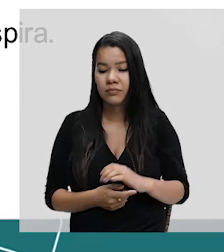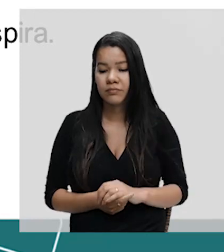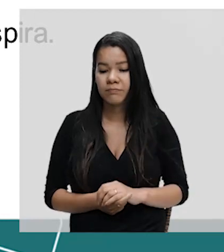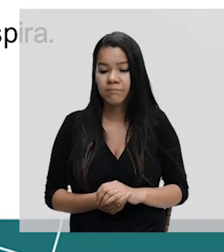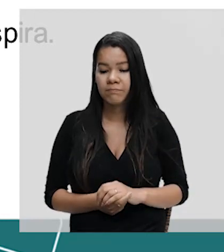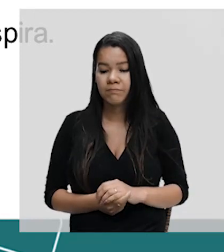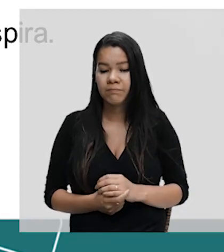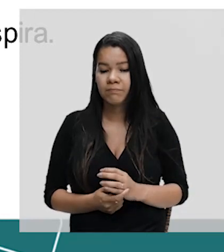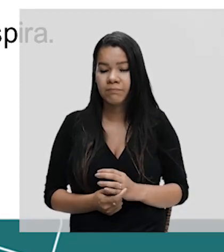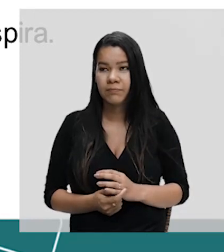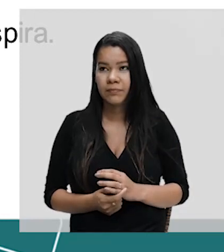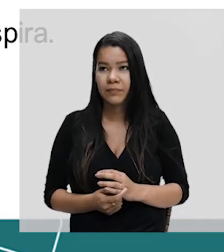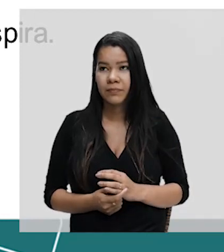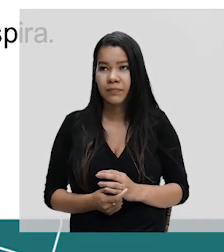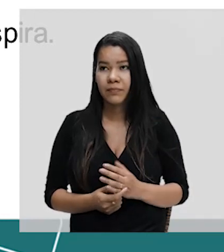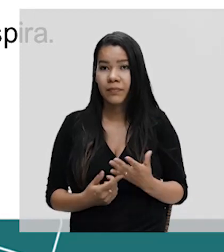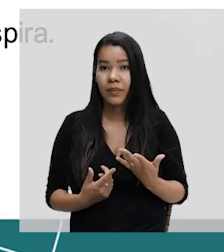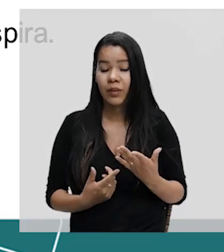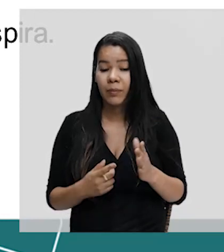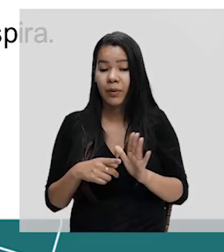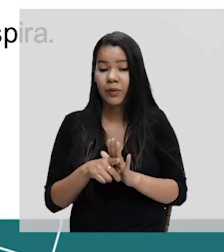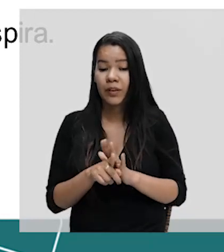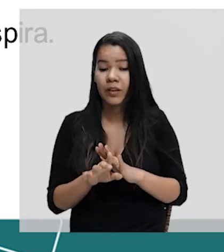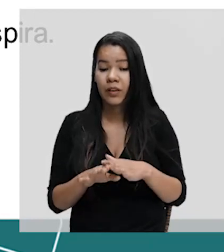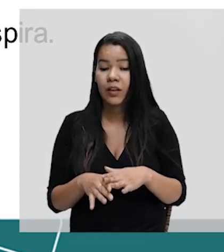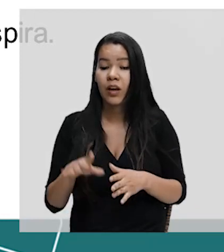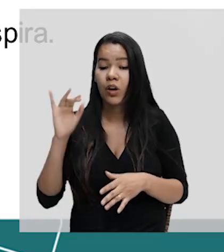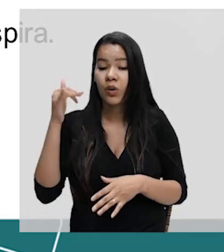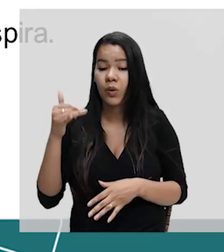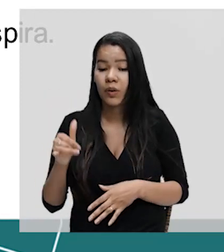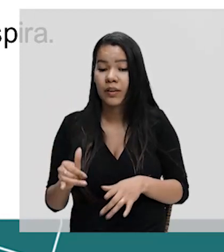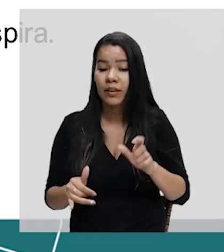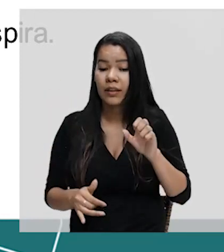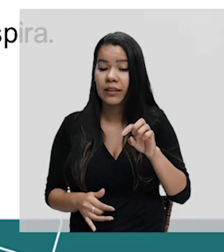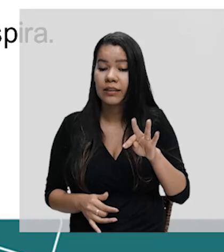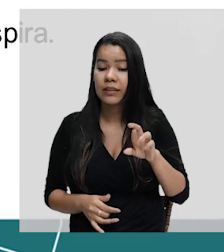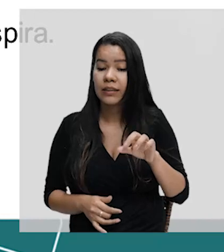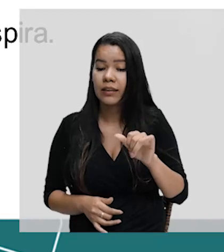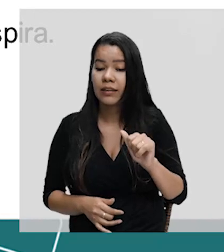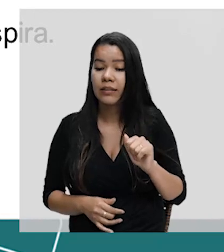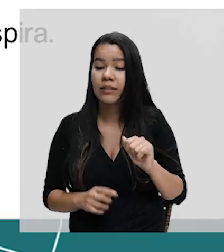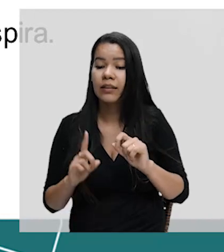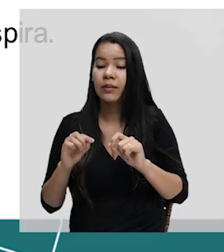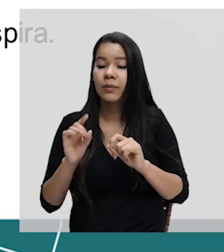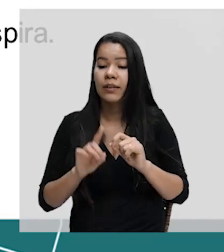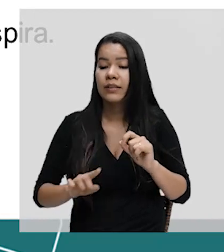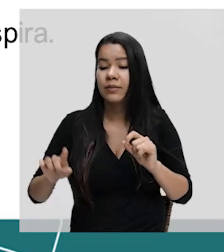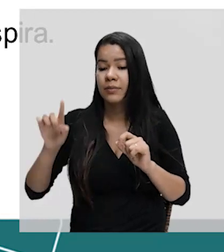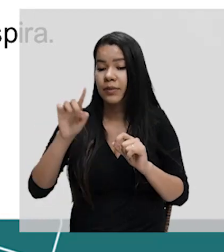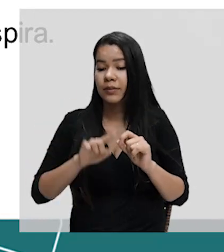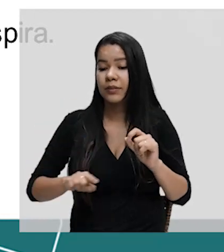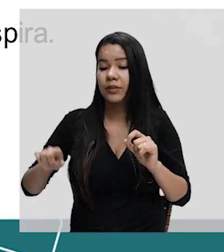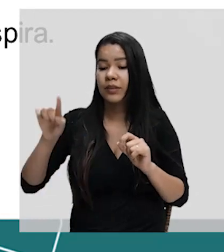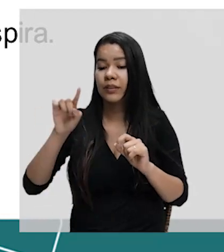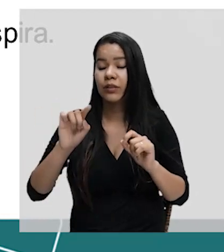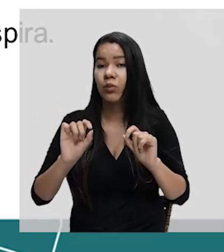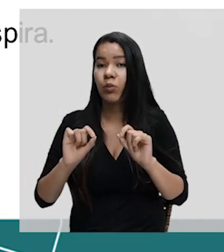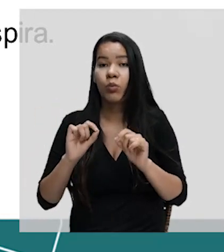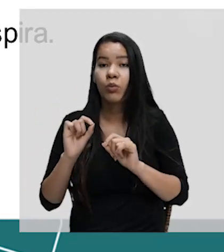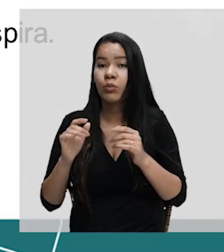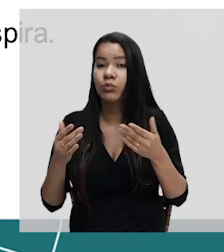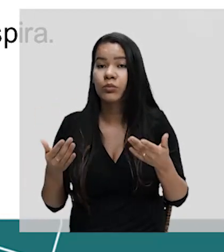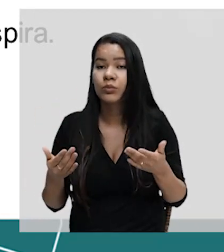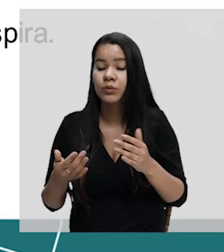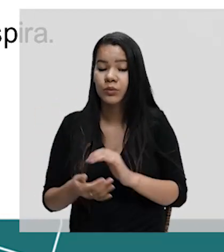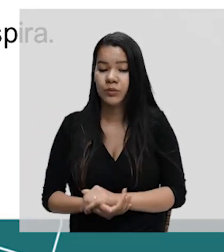espira, certo? Então a pergunta é: a corrente induzida em uma espira circular será, certo? Aí tem